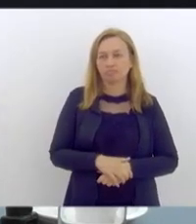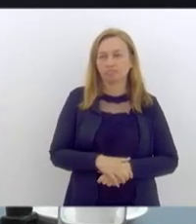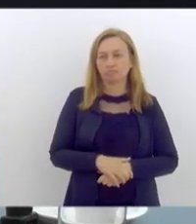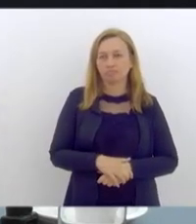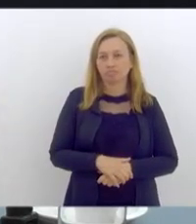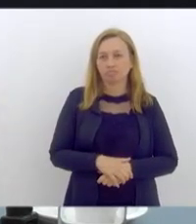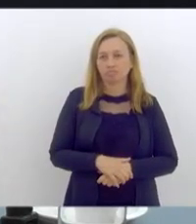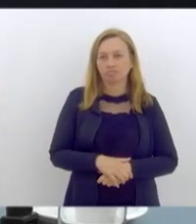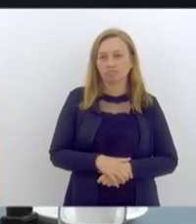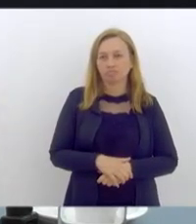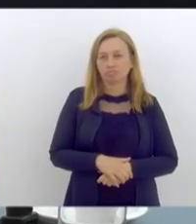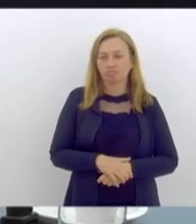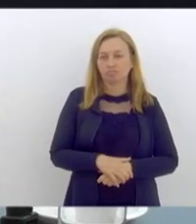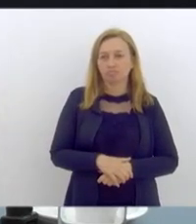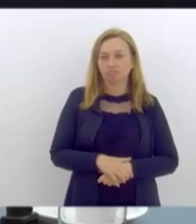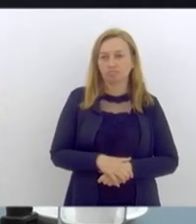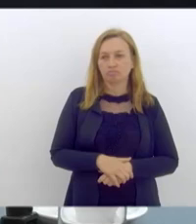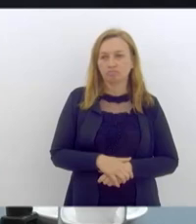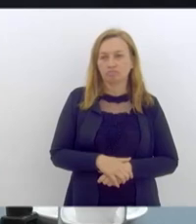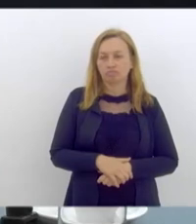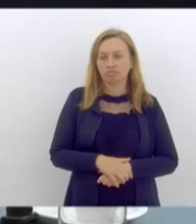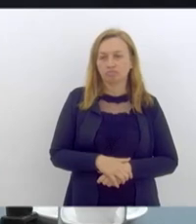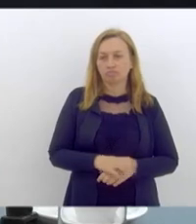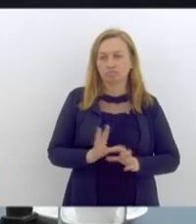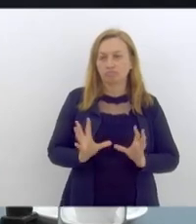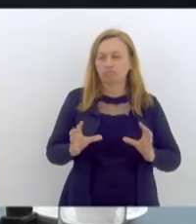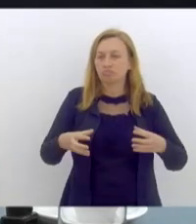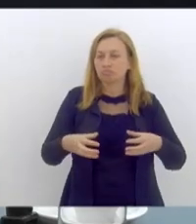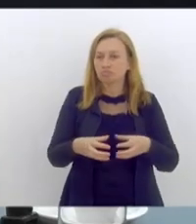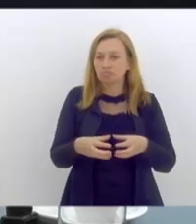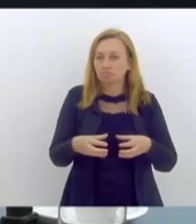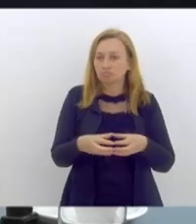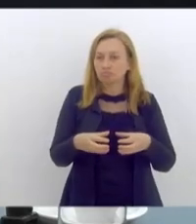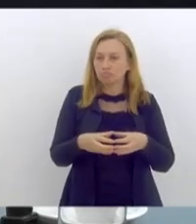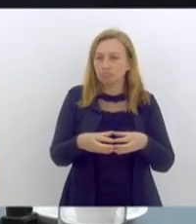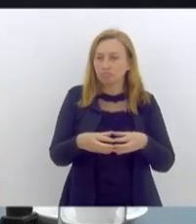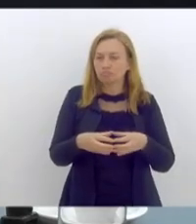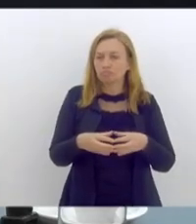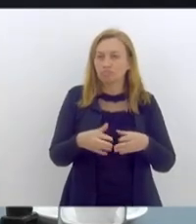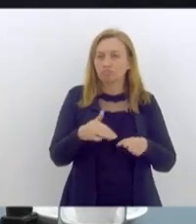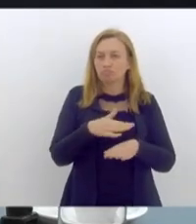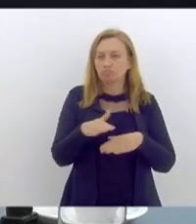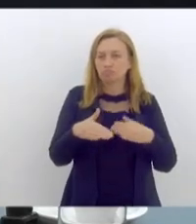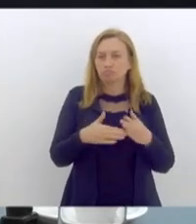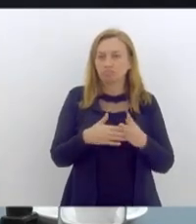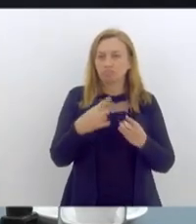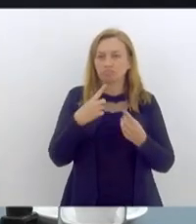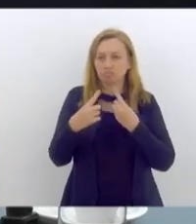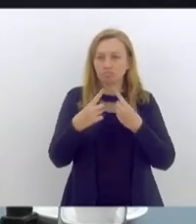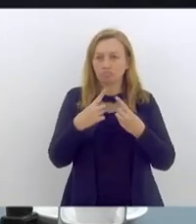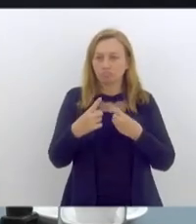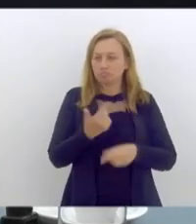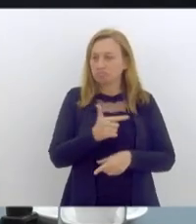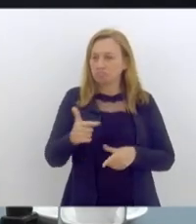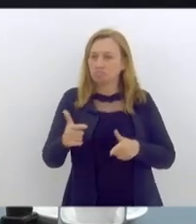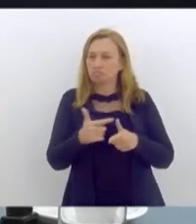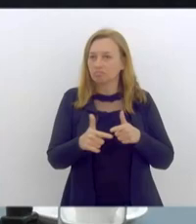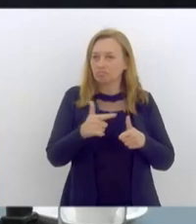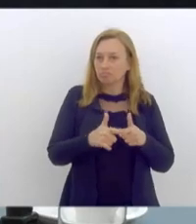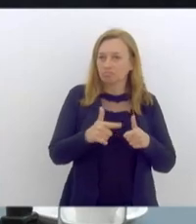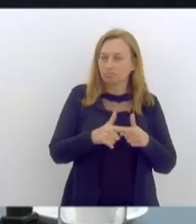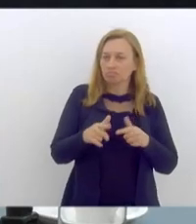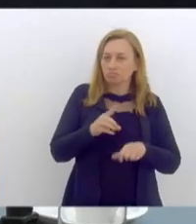que né garantiria assim o colegiado né a manifestação do colegiado não traria o problema que a doutora